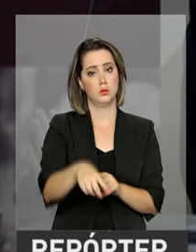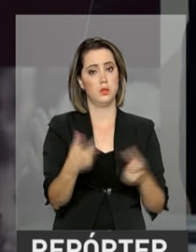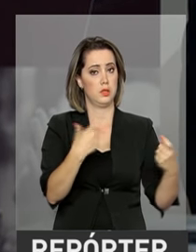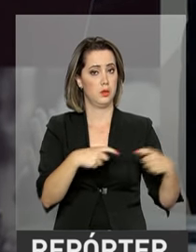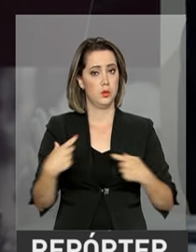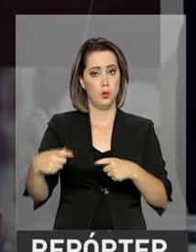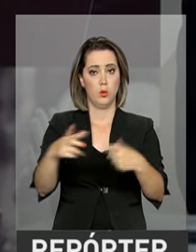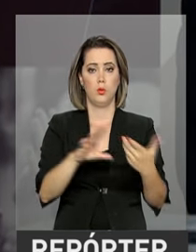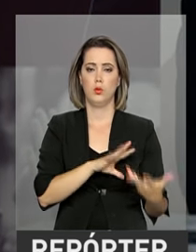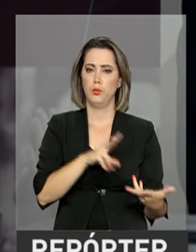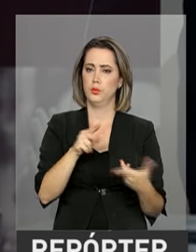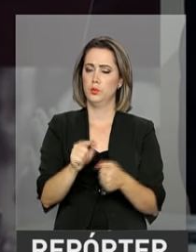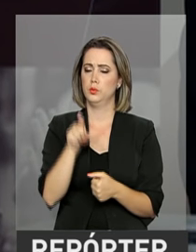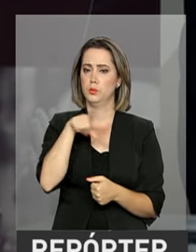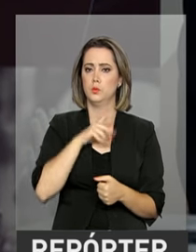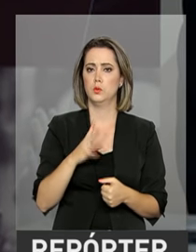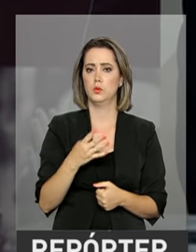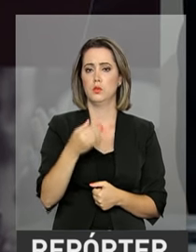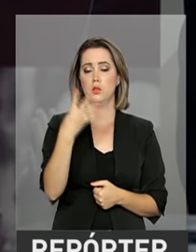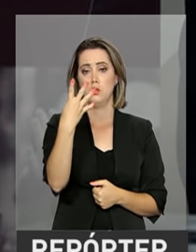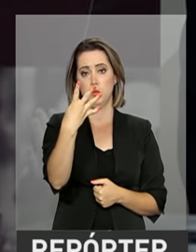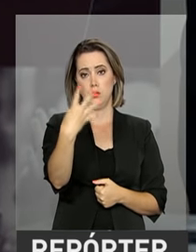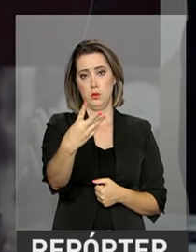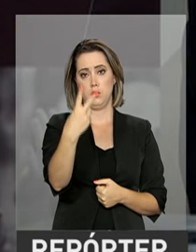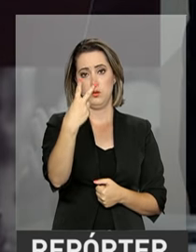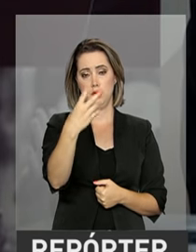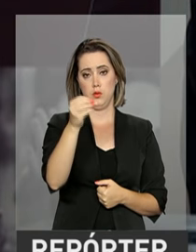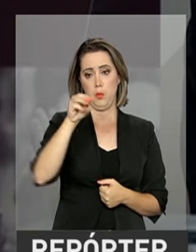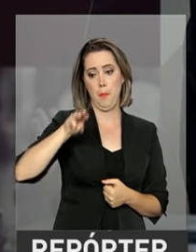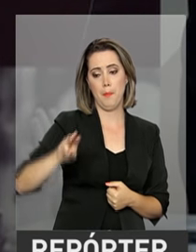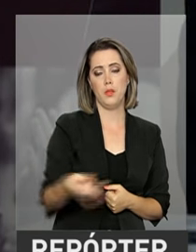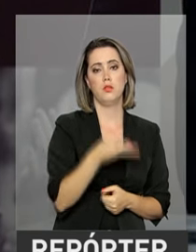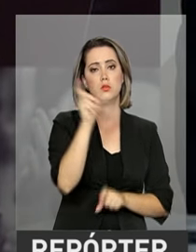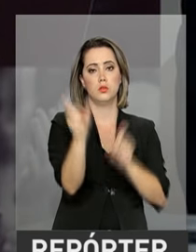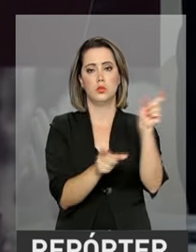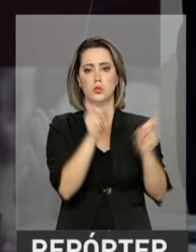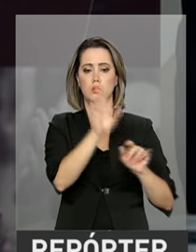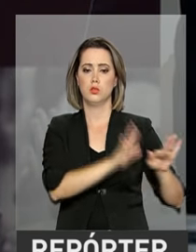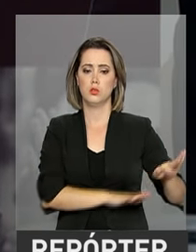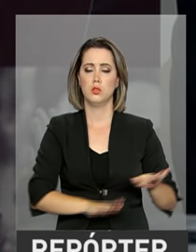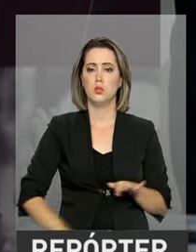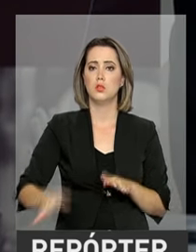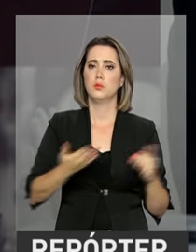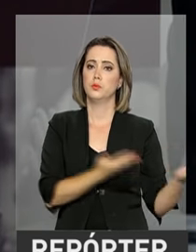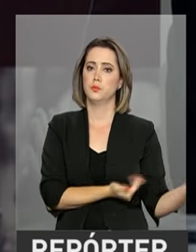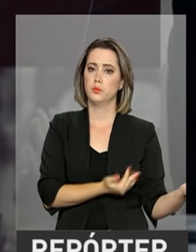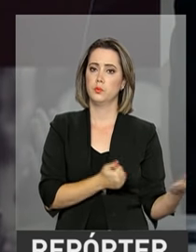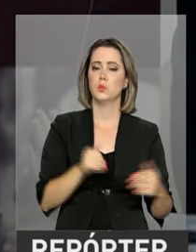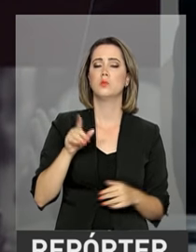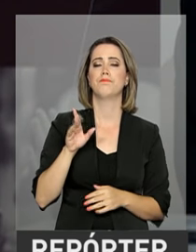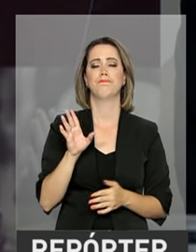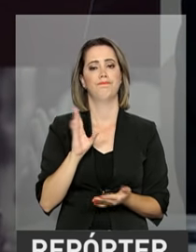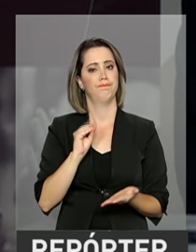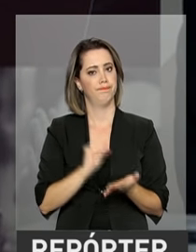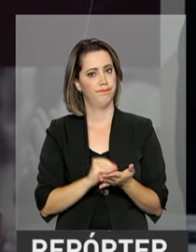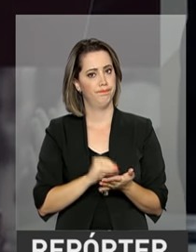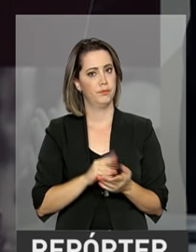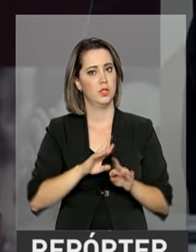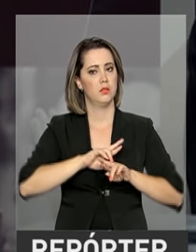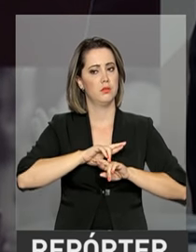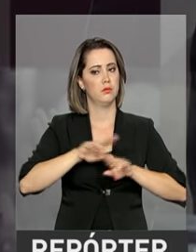região do planeta, que concentra 420 milhões de crianças, adolescentes e jovens, muitas vezes em situação